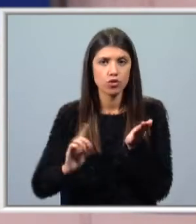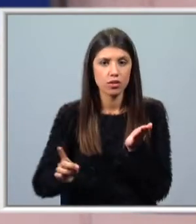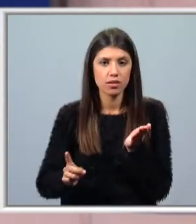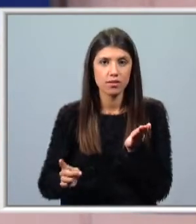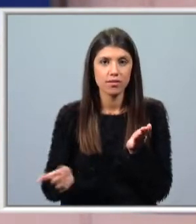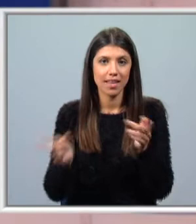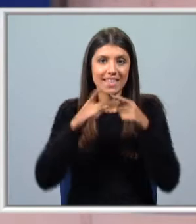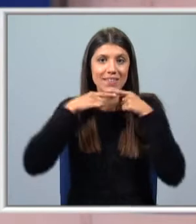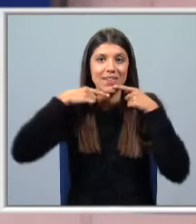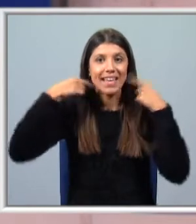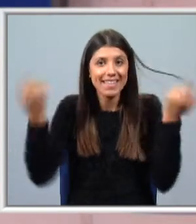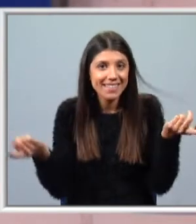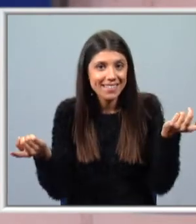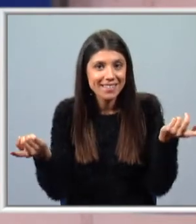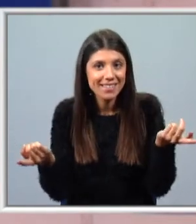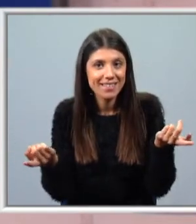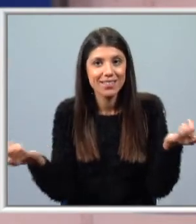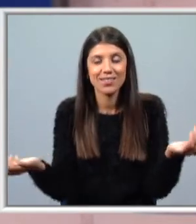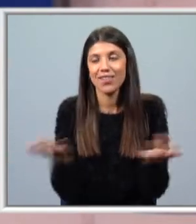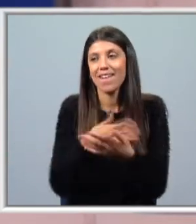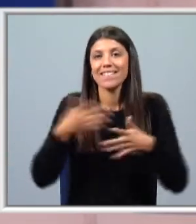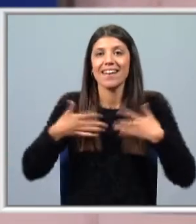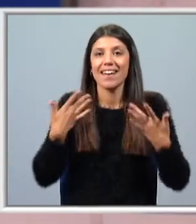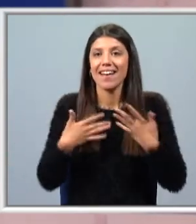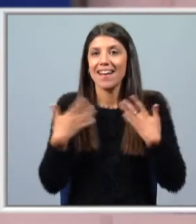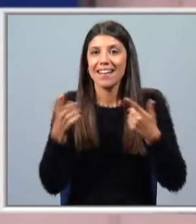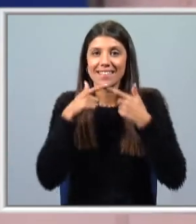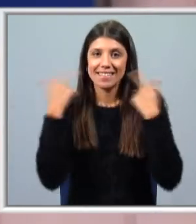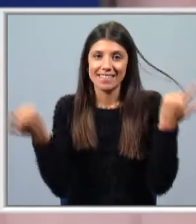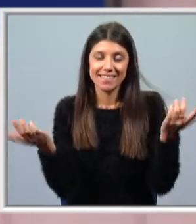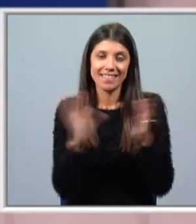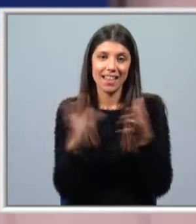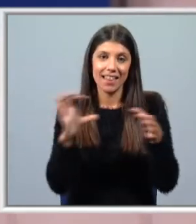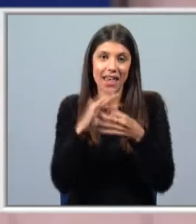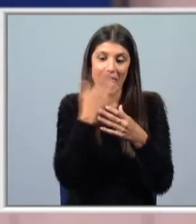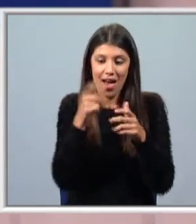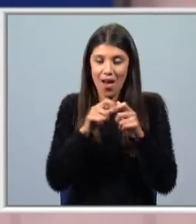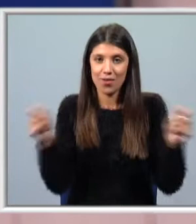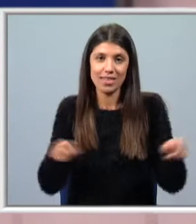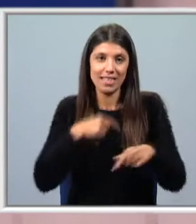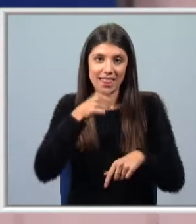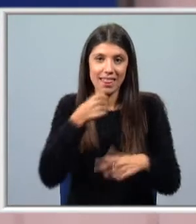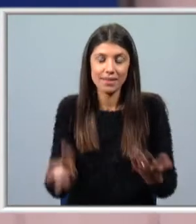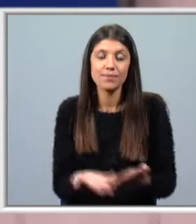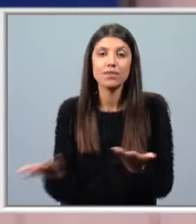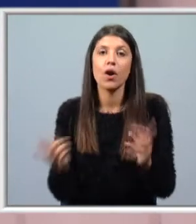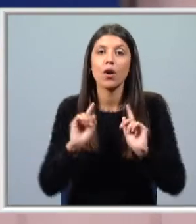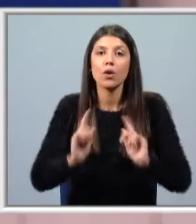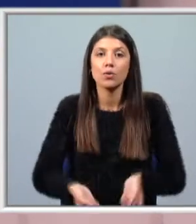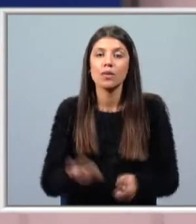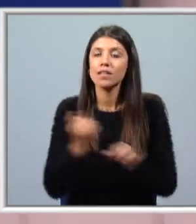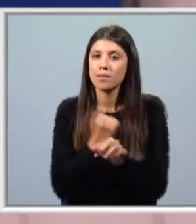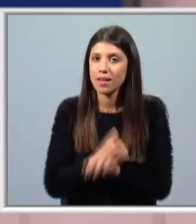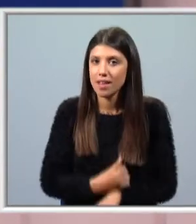o sorriso. E, claro, a boa disposição, aqui sempre nos nossos blocos, não é? Ora, então, e se nós começássemos já a